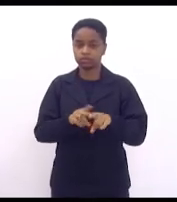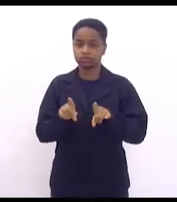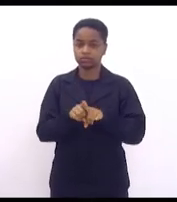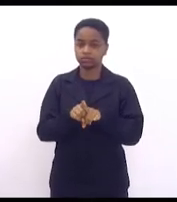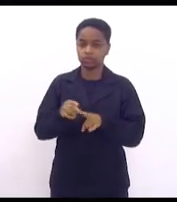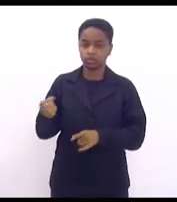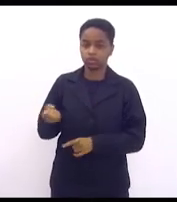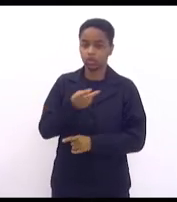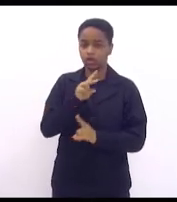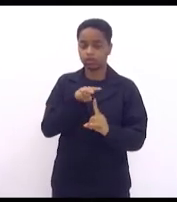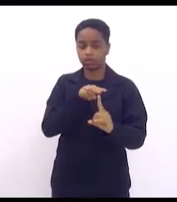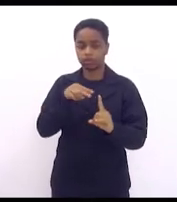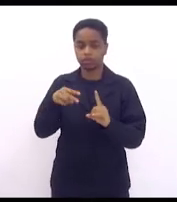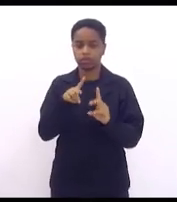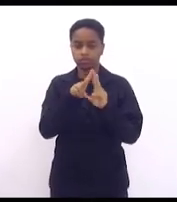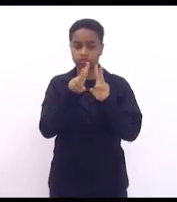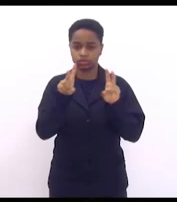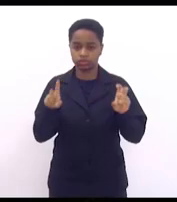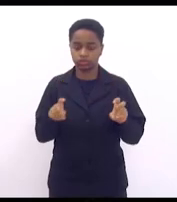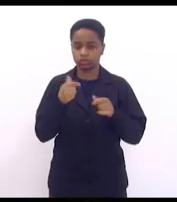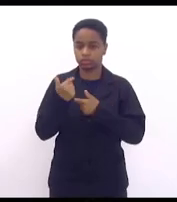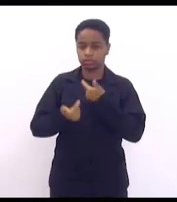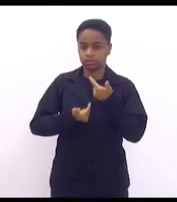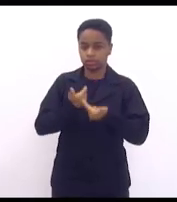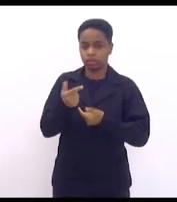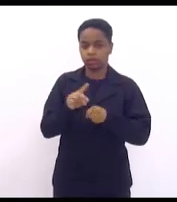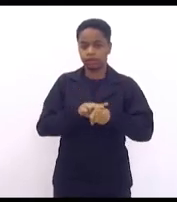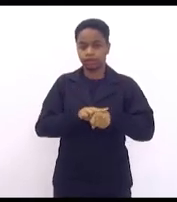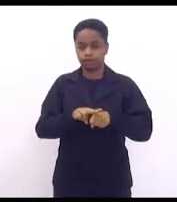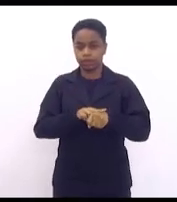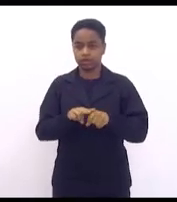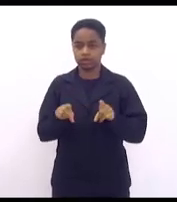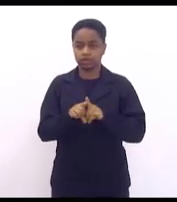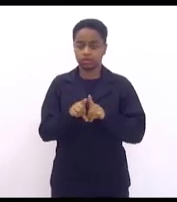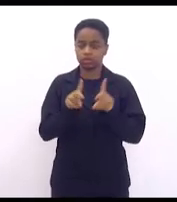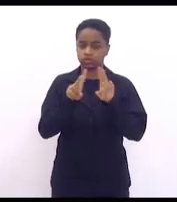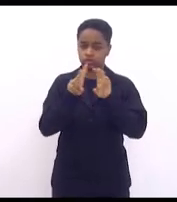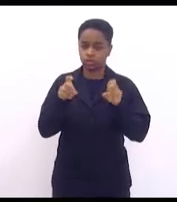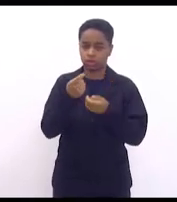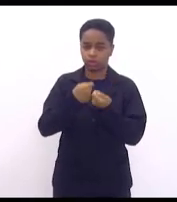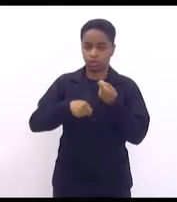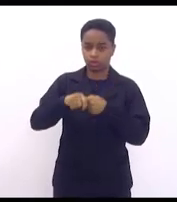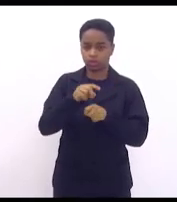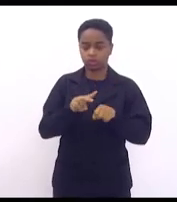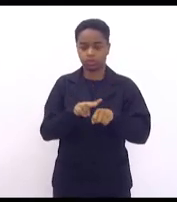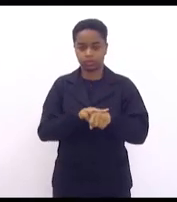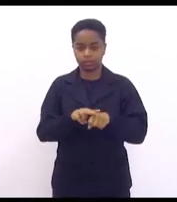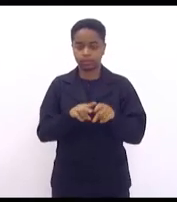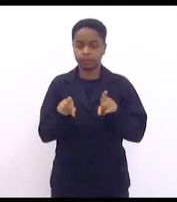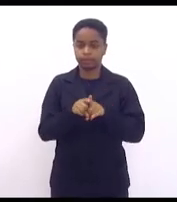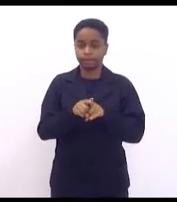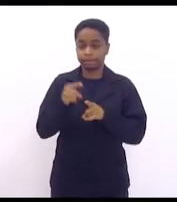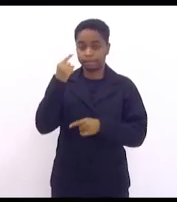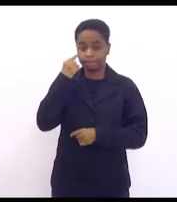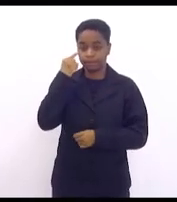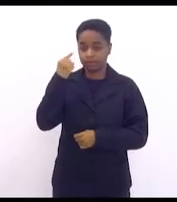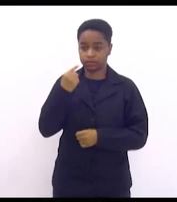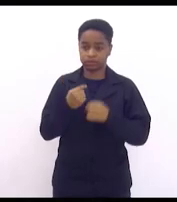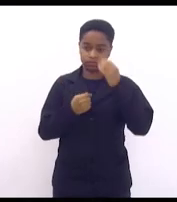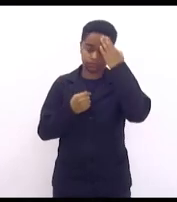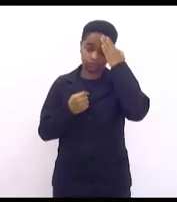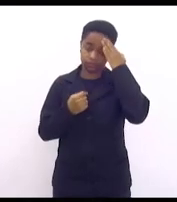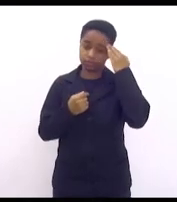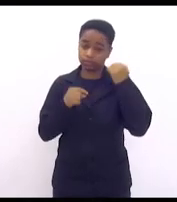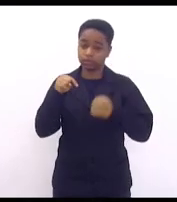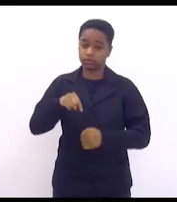novo olhar sobre o trabalho verde, né, sobre a economia verde, e pensar também que o Rio de